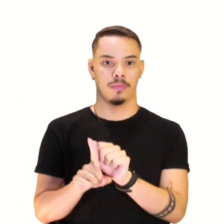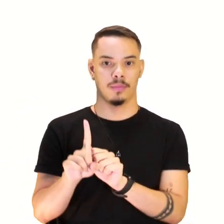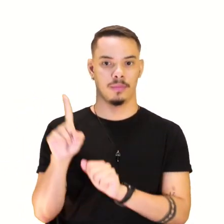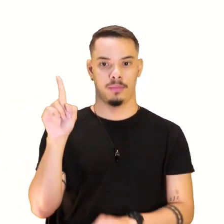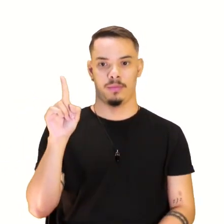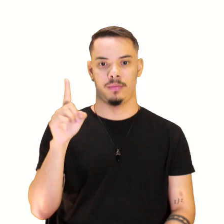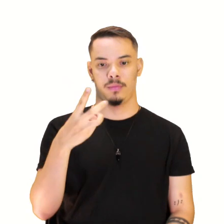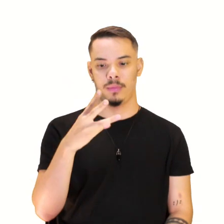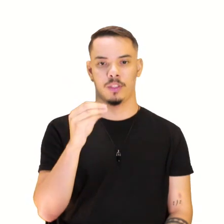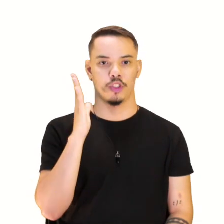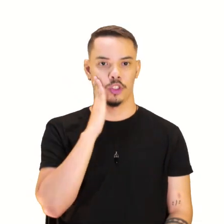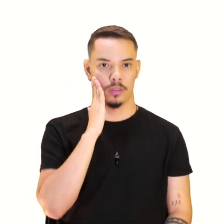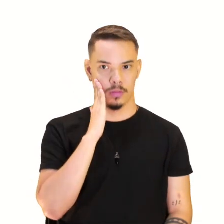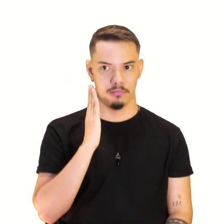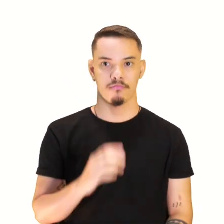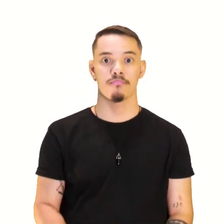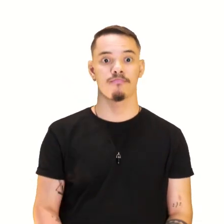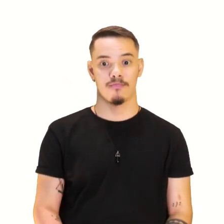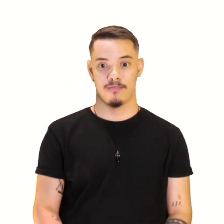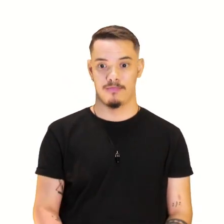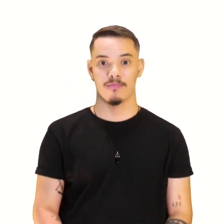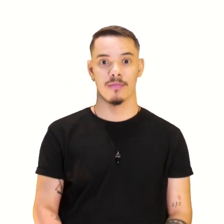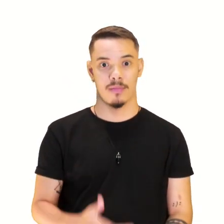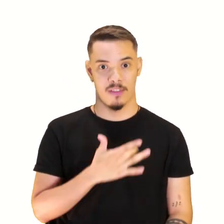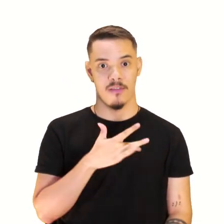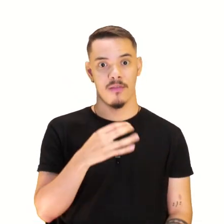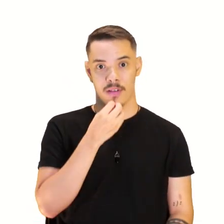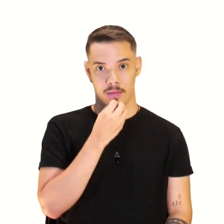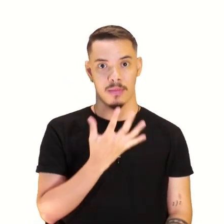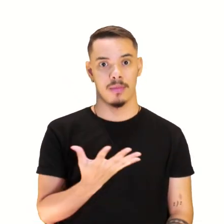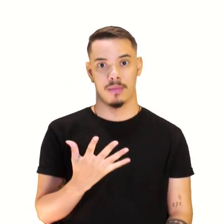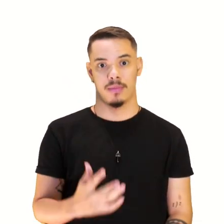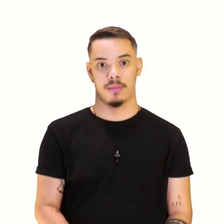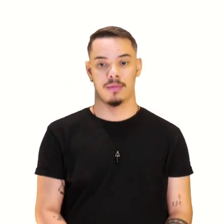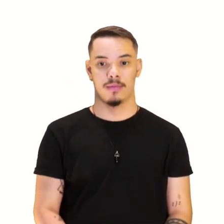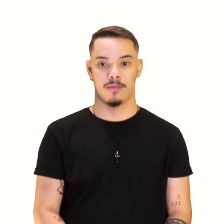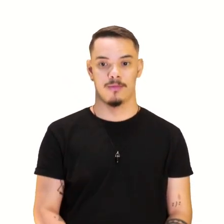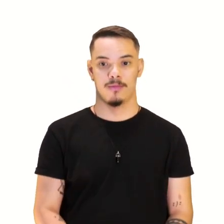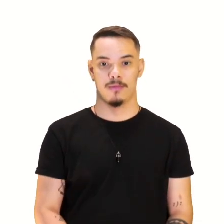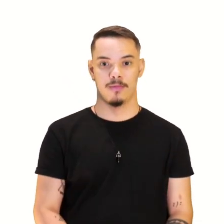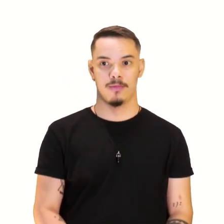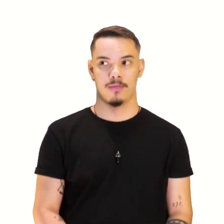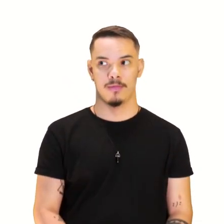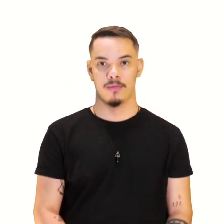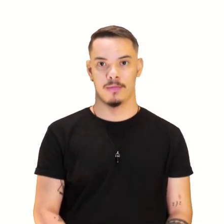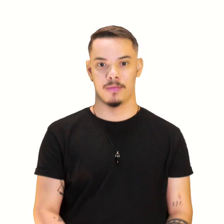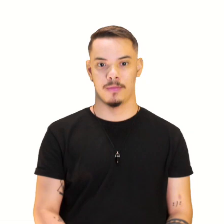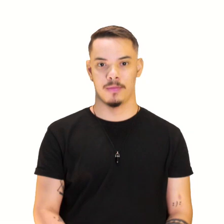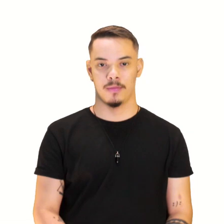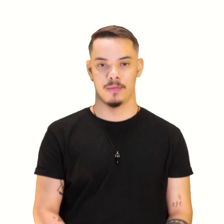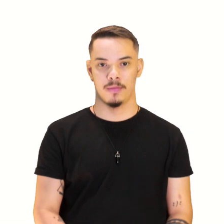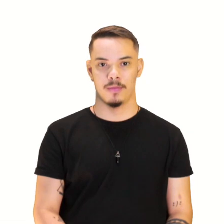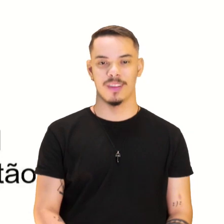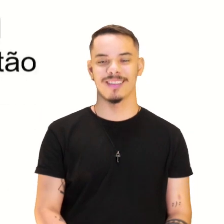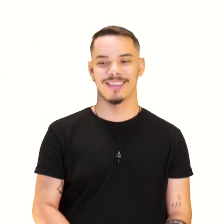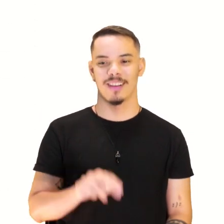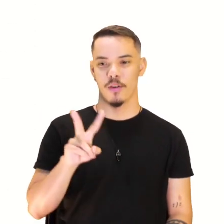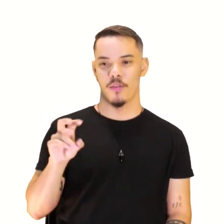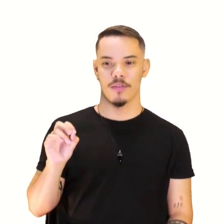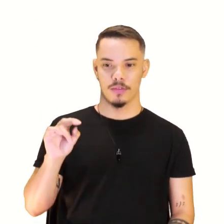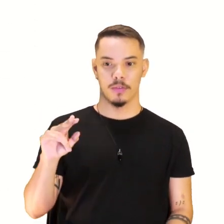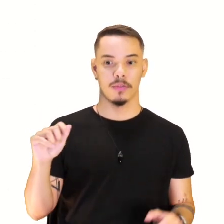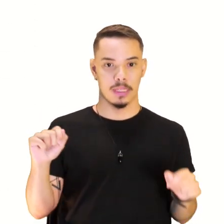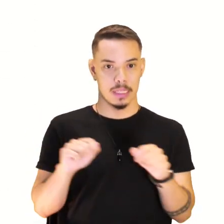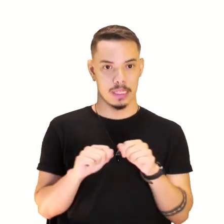R$465. Realmente vale a pena, né? Vale bastante a pena. Tranquilo? Vou fazer esse negócio. Então